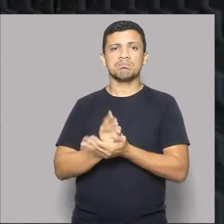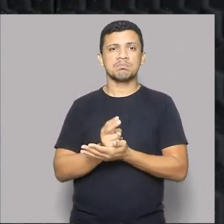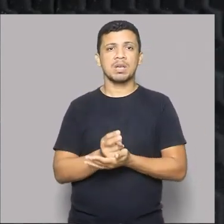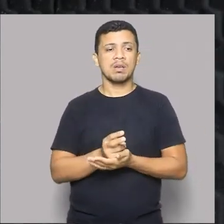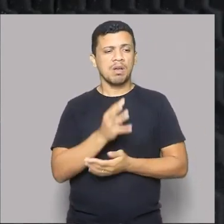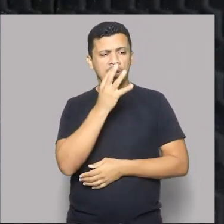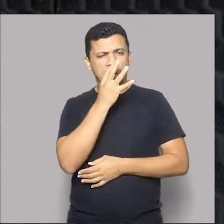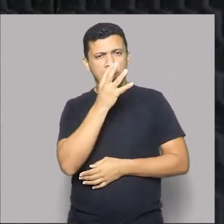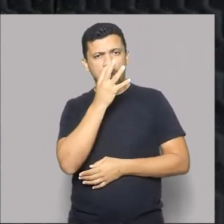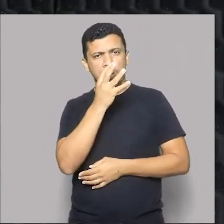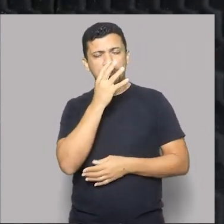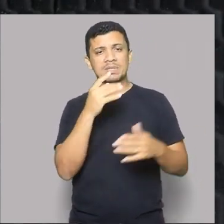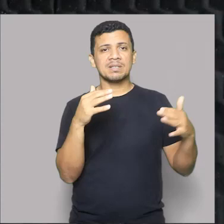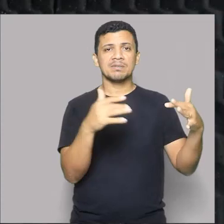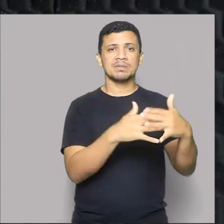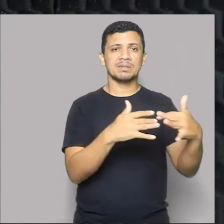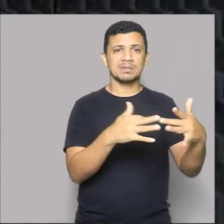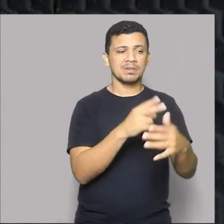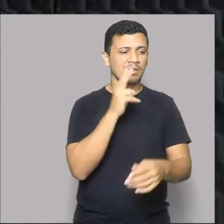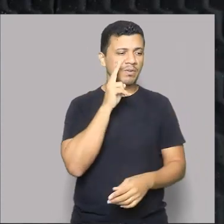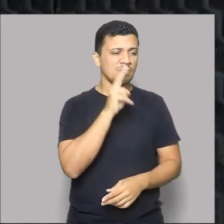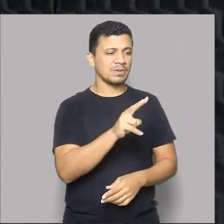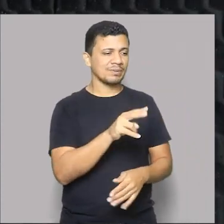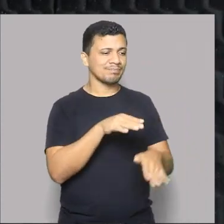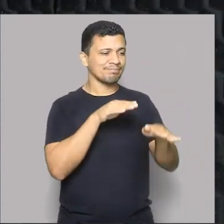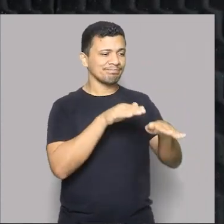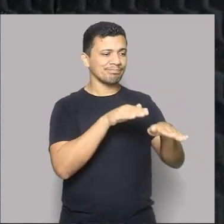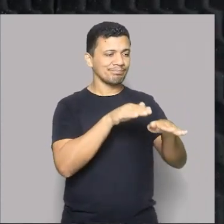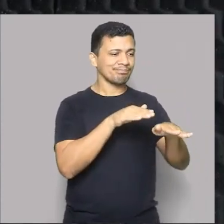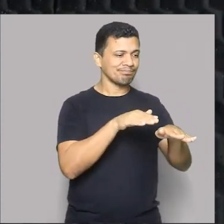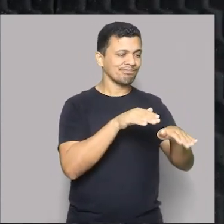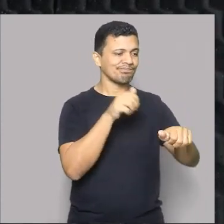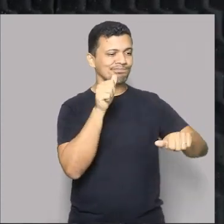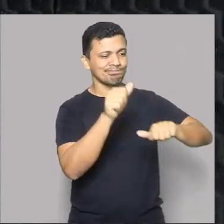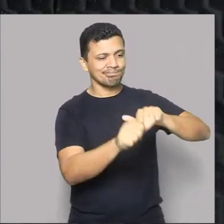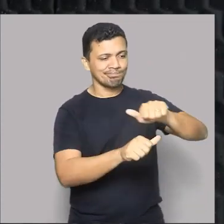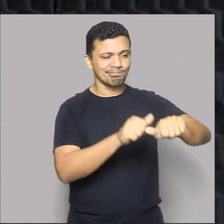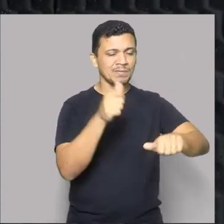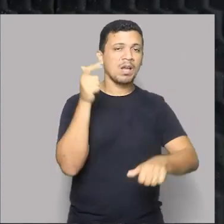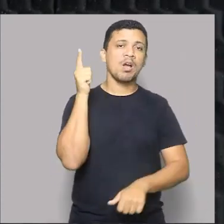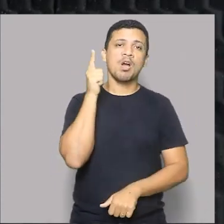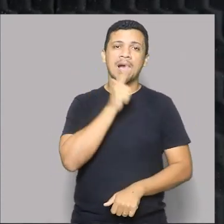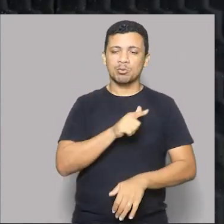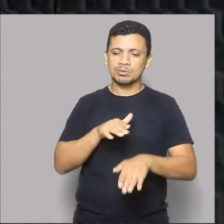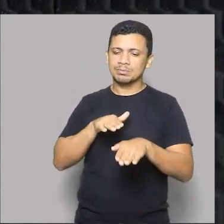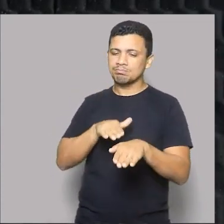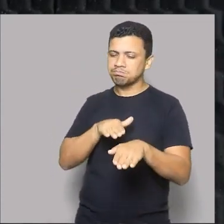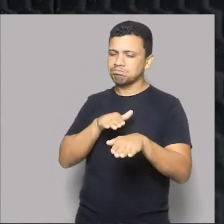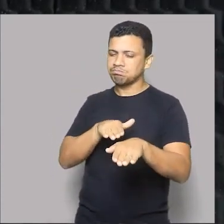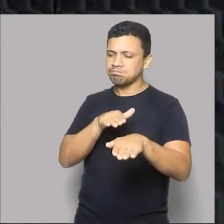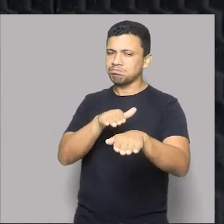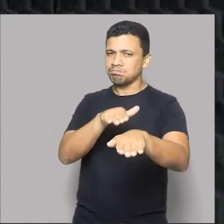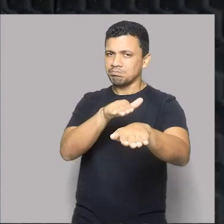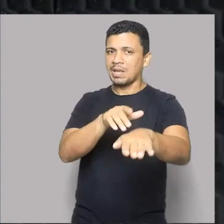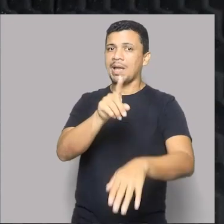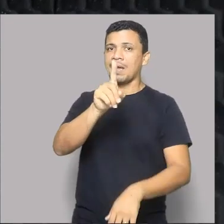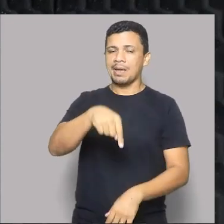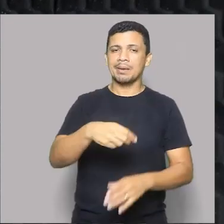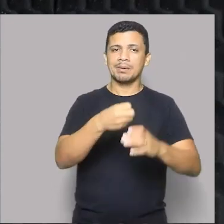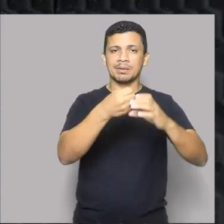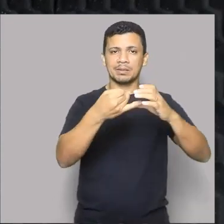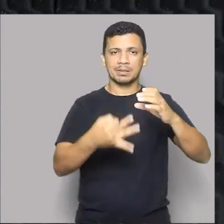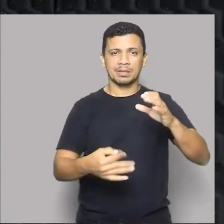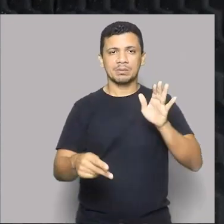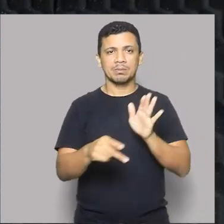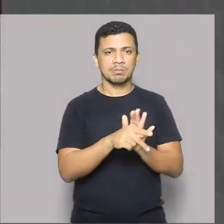nossas cidades intervenções no trânsito para garantir essa fluidez. E isso é um dos aspectos do que a gente chama de